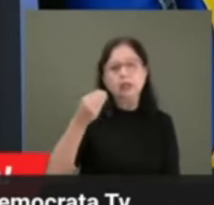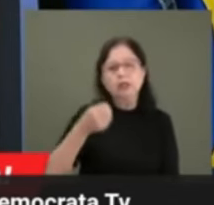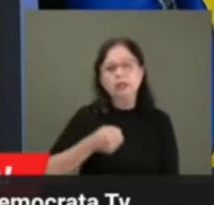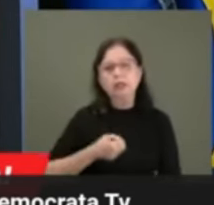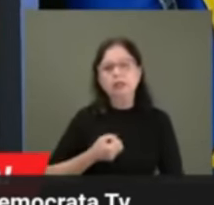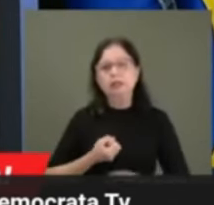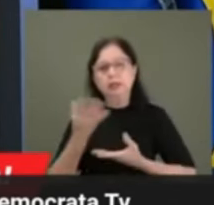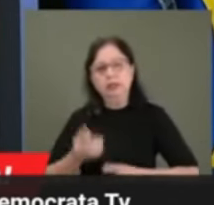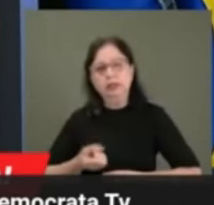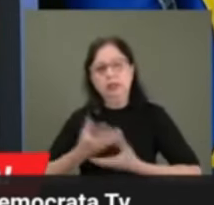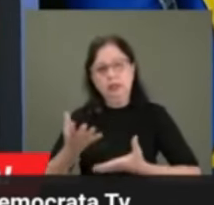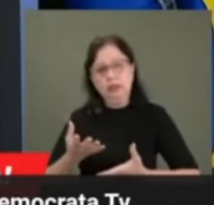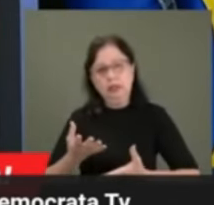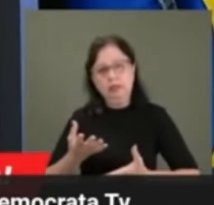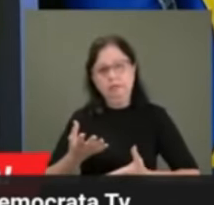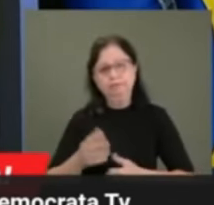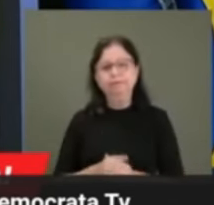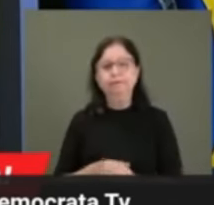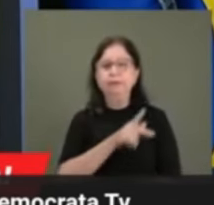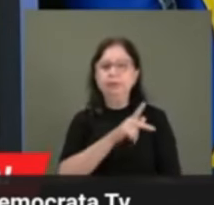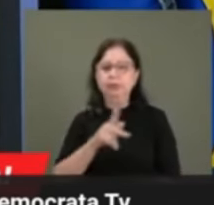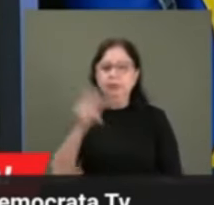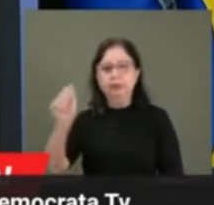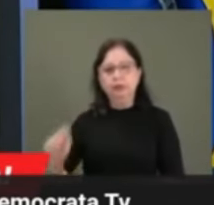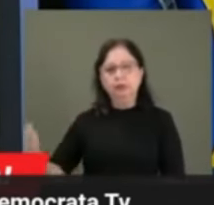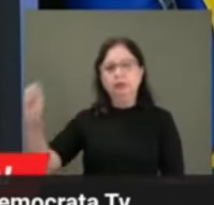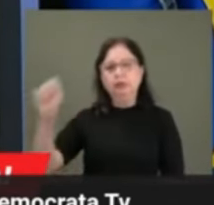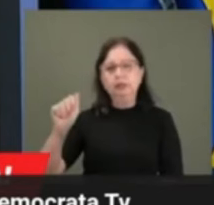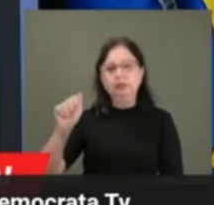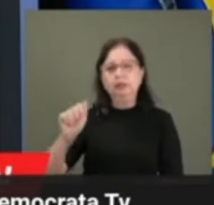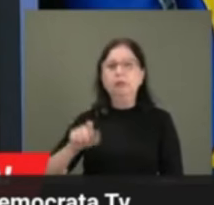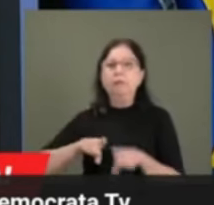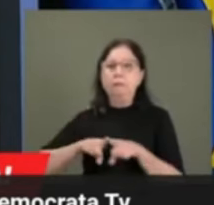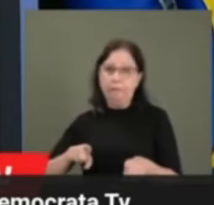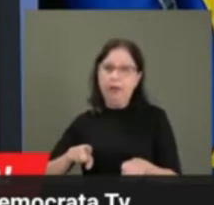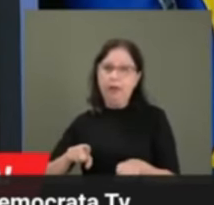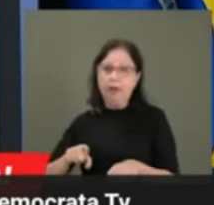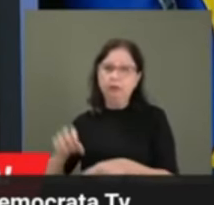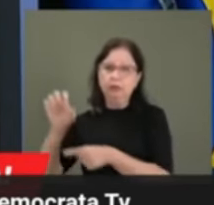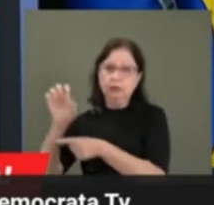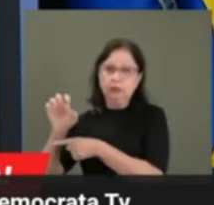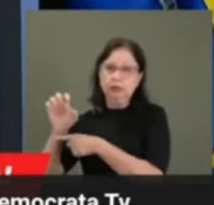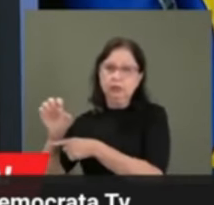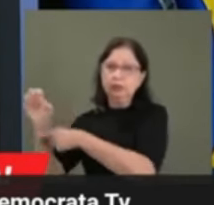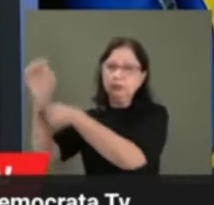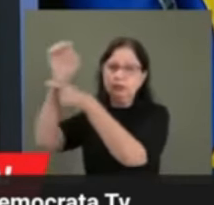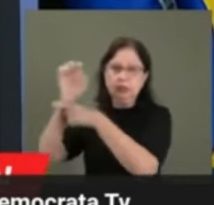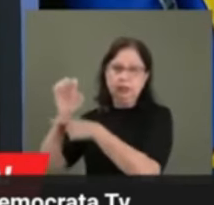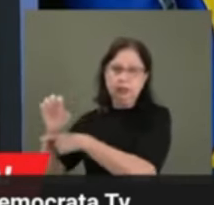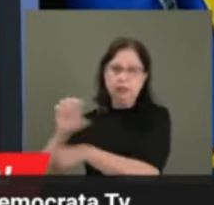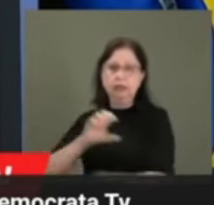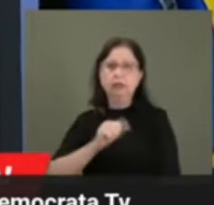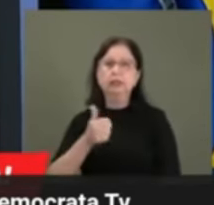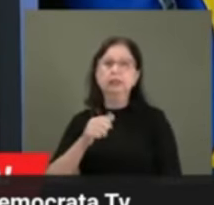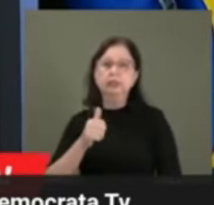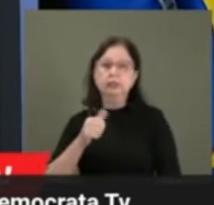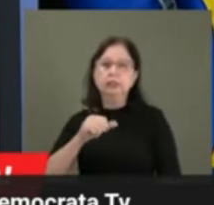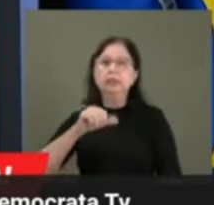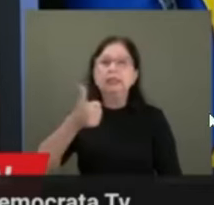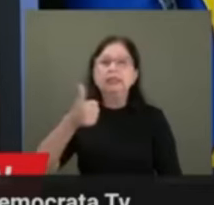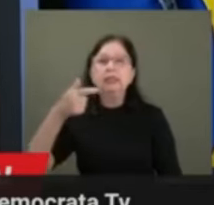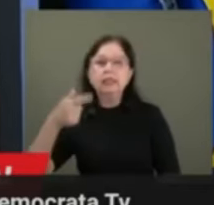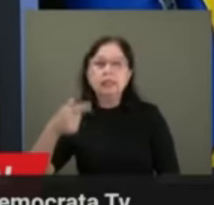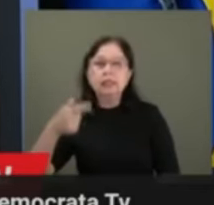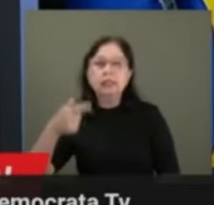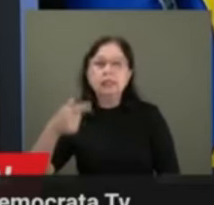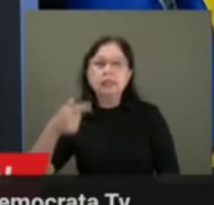que presido no rio existem outras 17 associações regionais em Estados de toda a Federação Além disso há